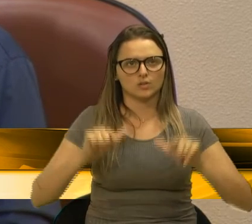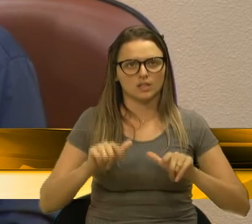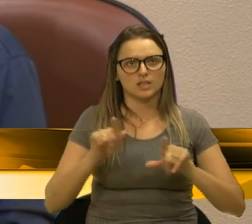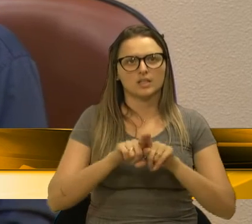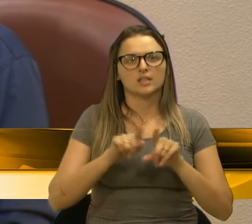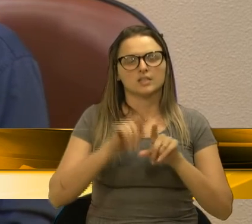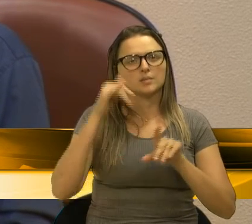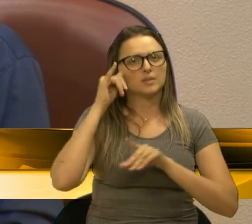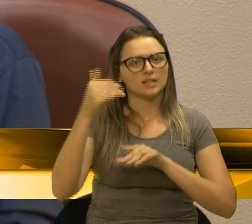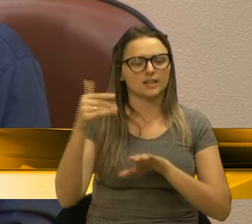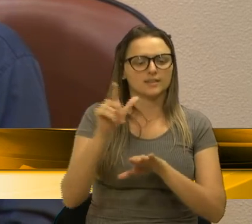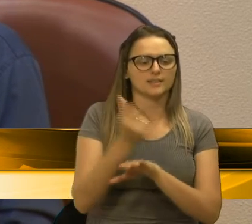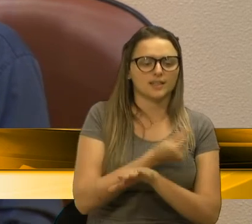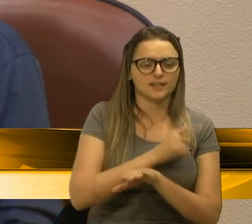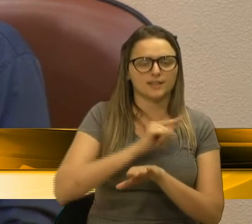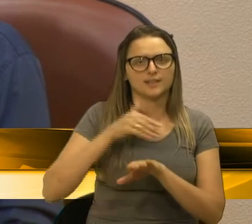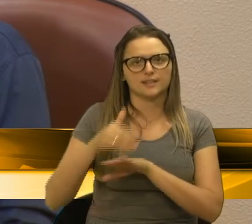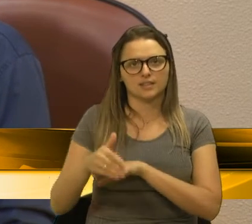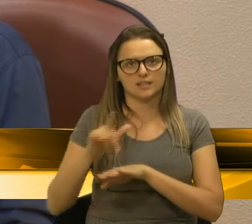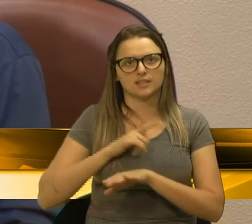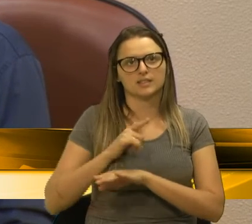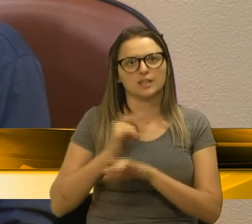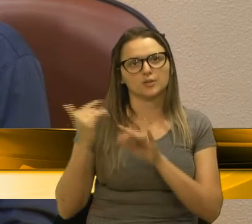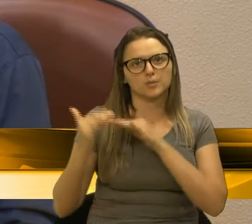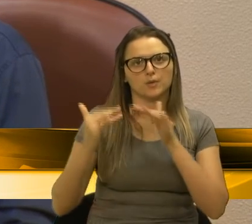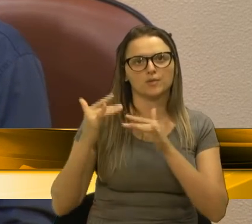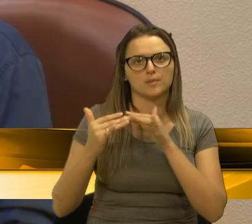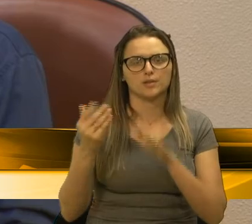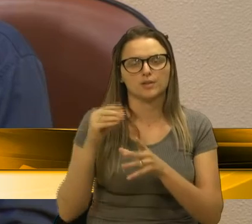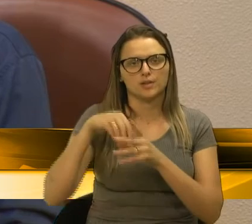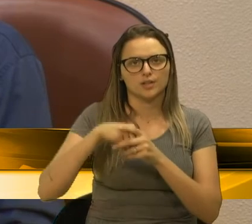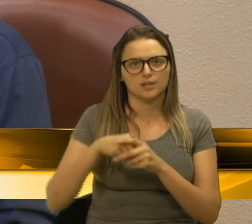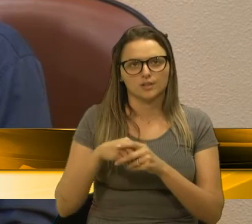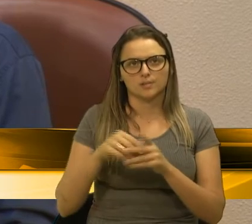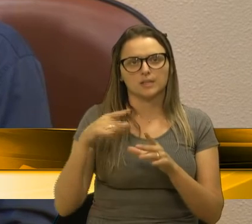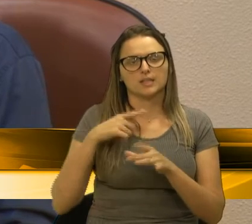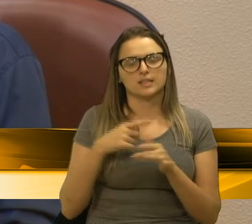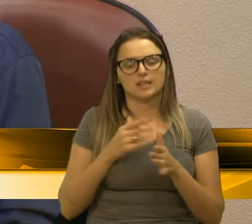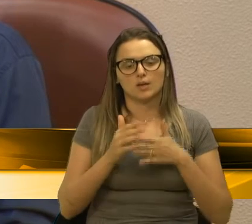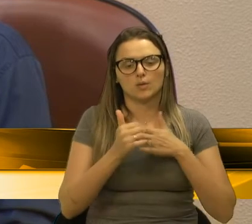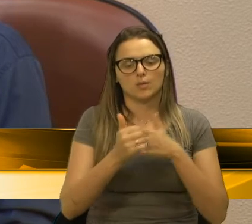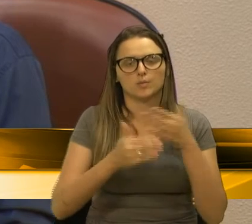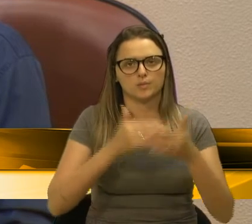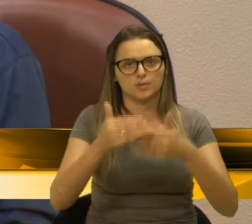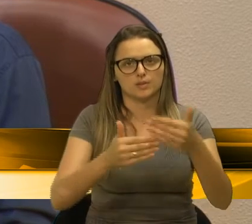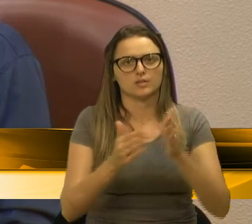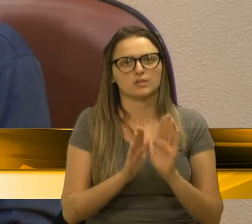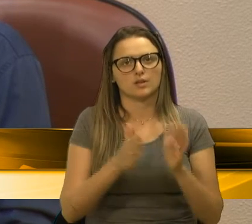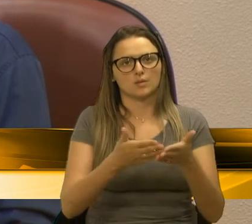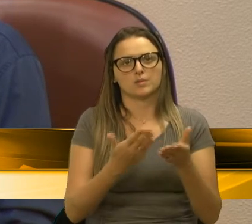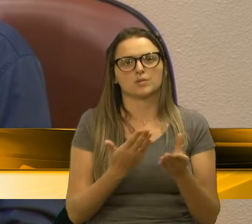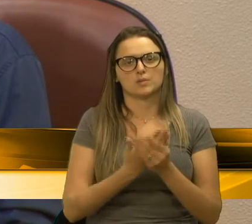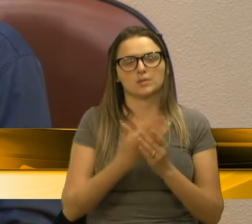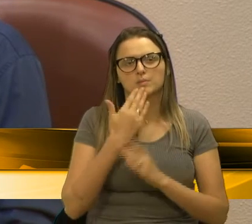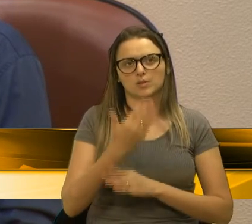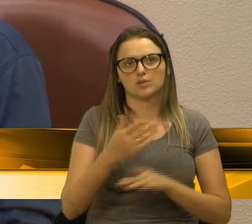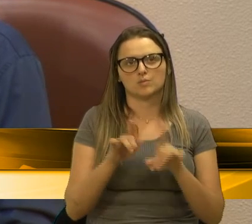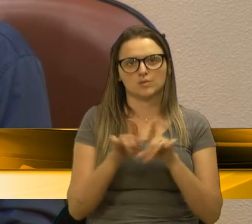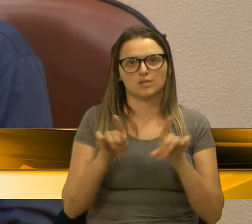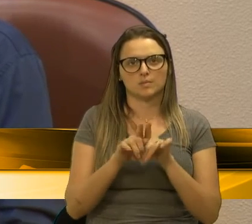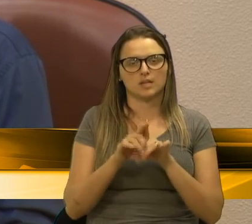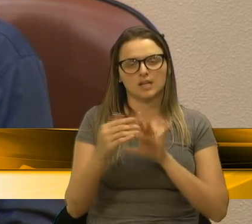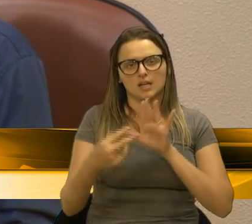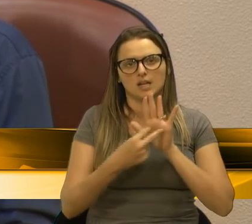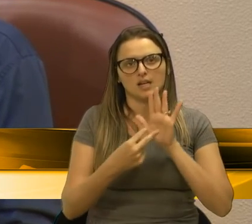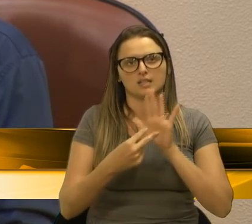ser evitadas saídas e entradas dessa sala a fim de minimizar a movimentação excessiva e garantir a boa condição dos trabalhos por parte da comissão processante. Pedimos a atenção da